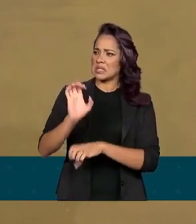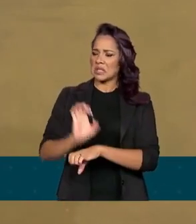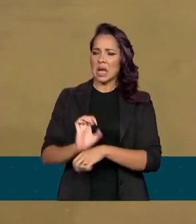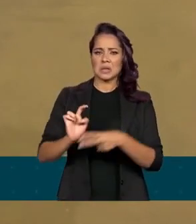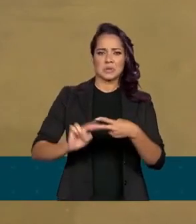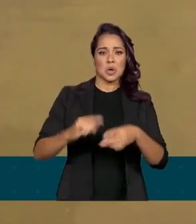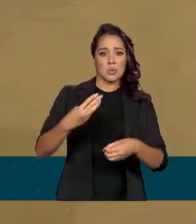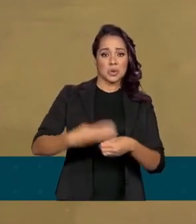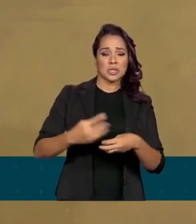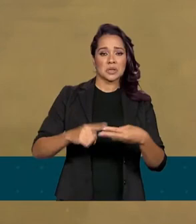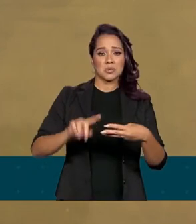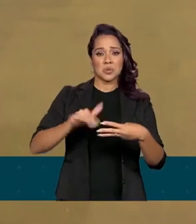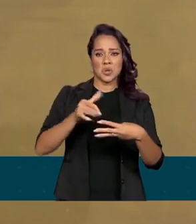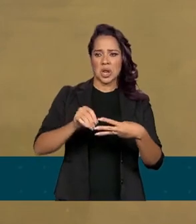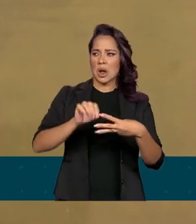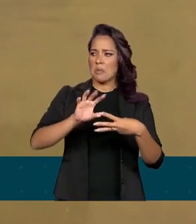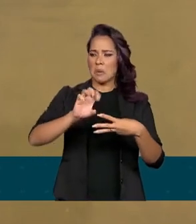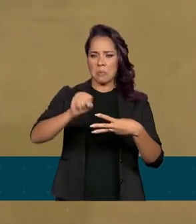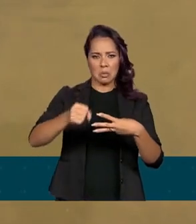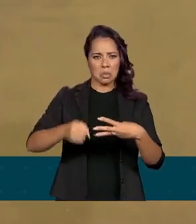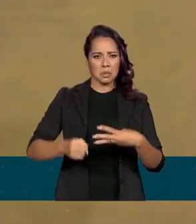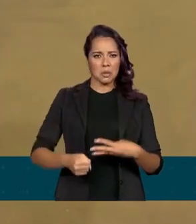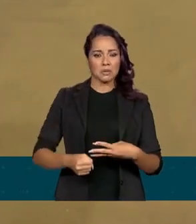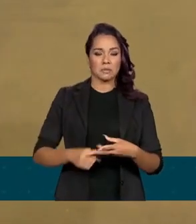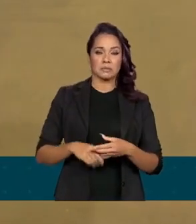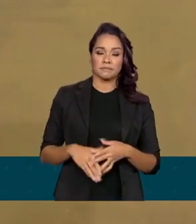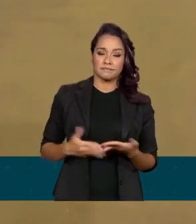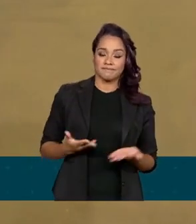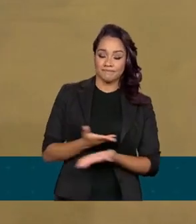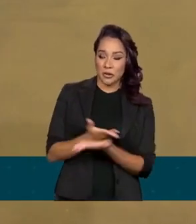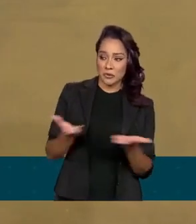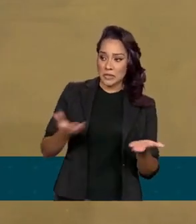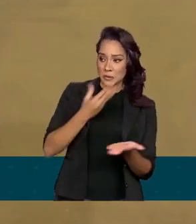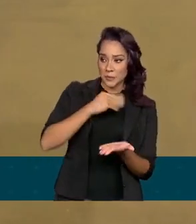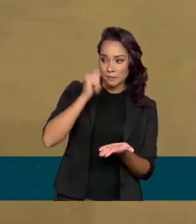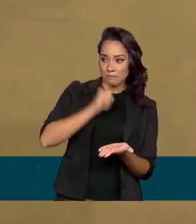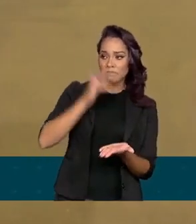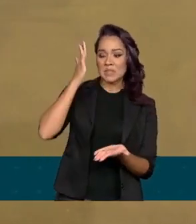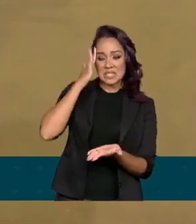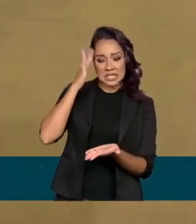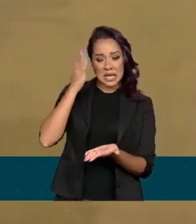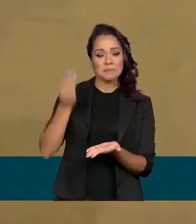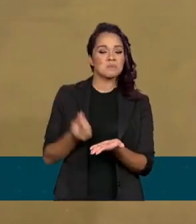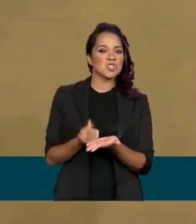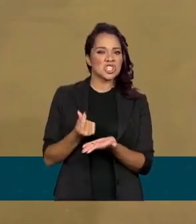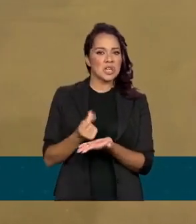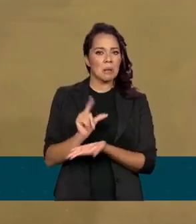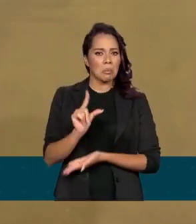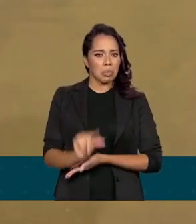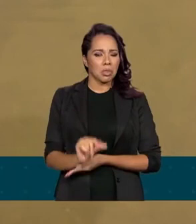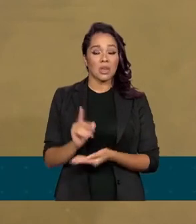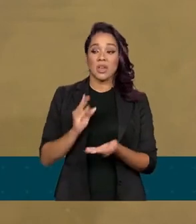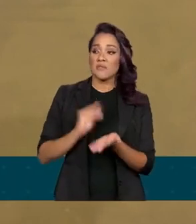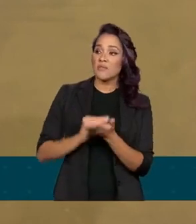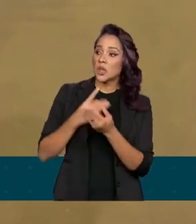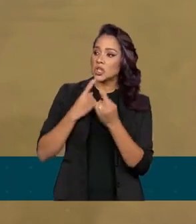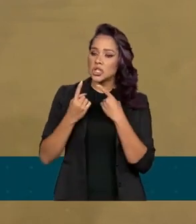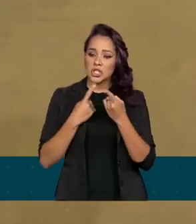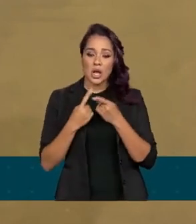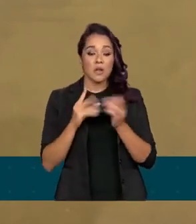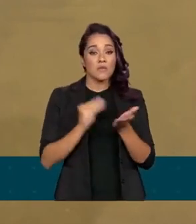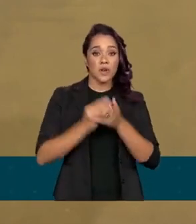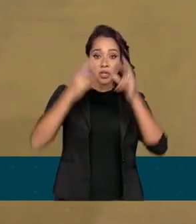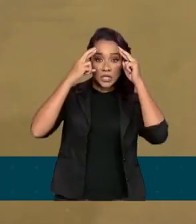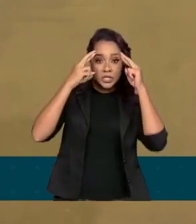estados, municípios e União. E vocês, senhores e senhoras, sabem disso, do corte de orçamento, da falta de diálogo, do desrespeito